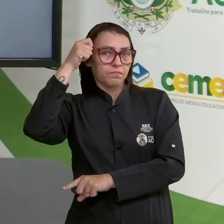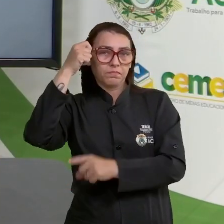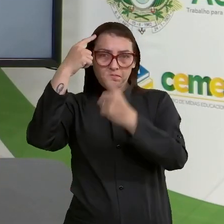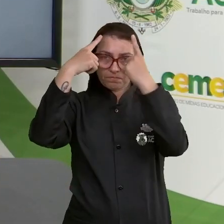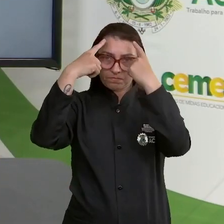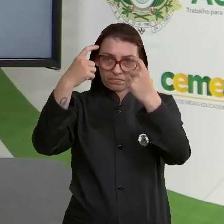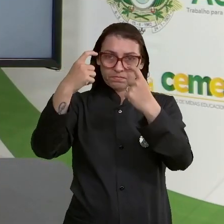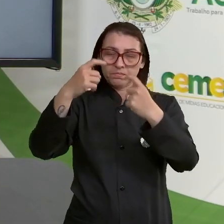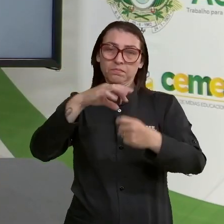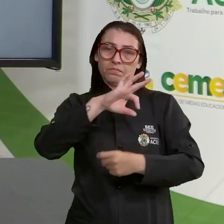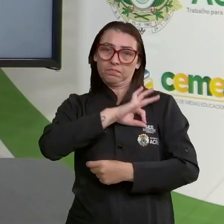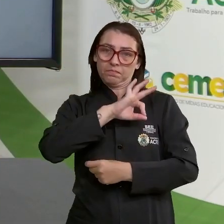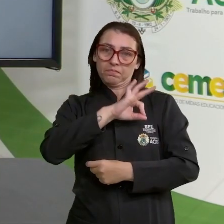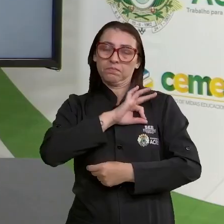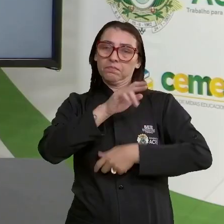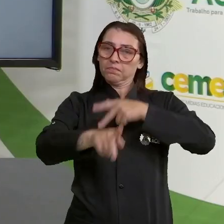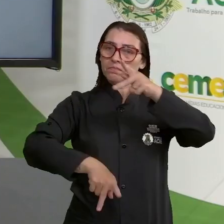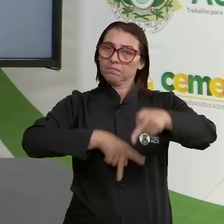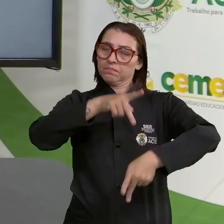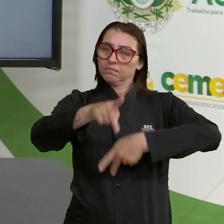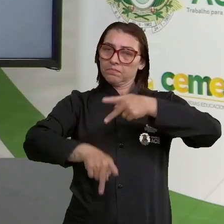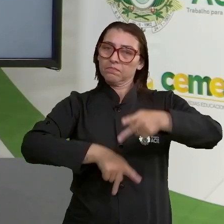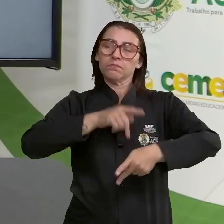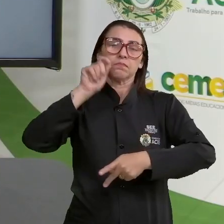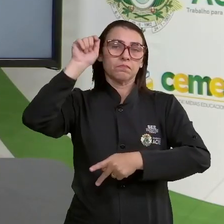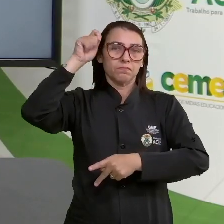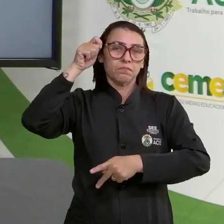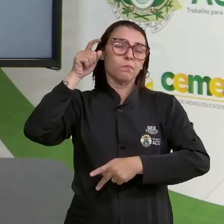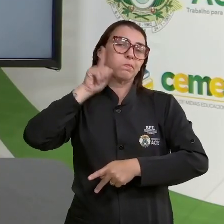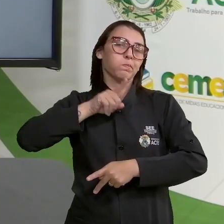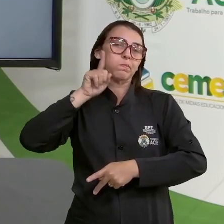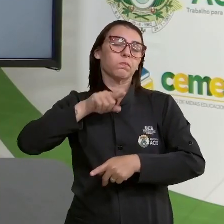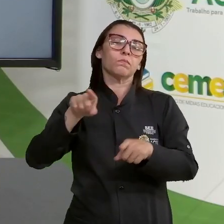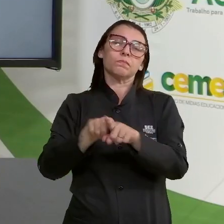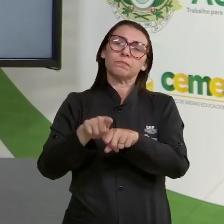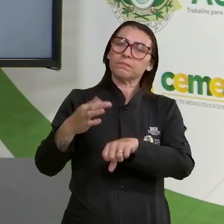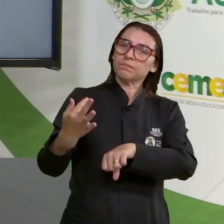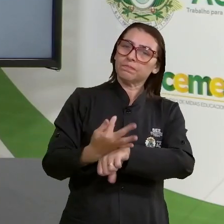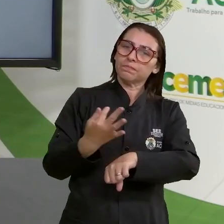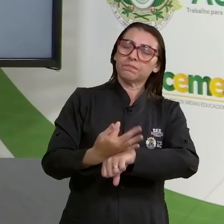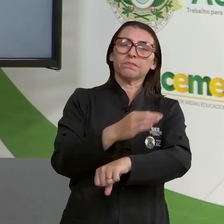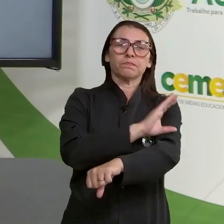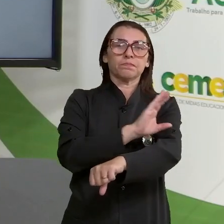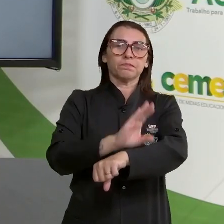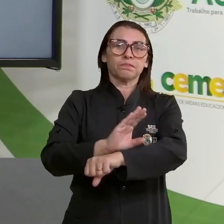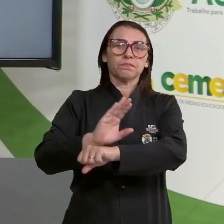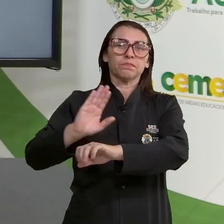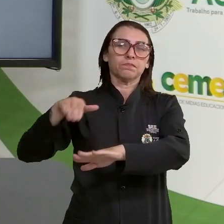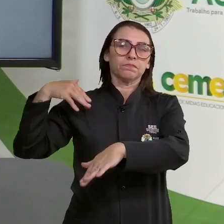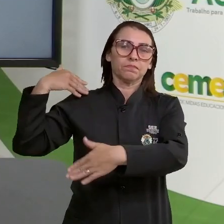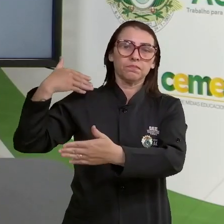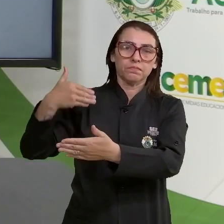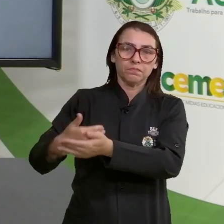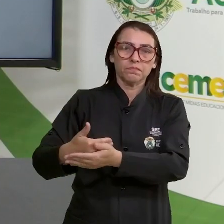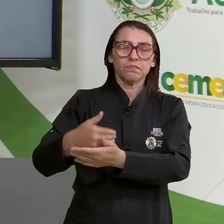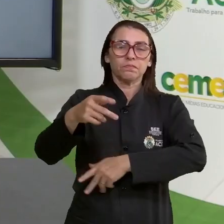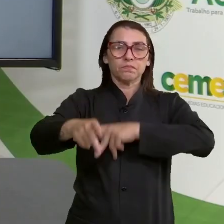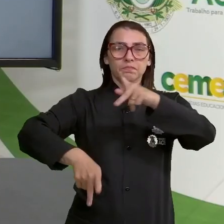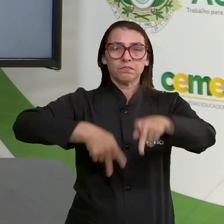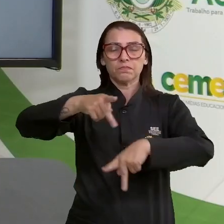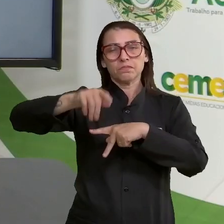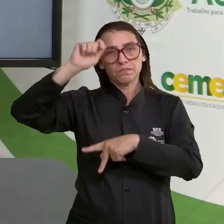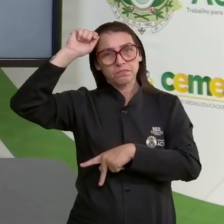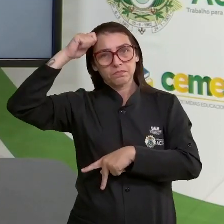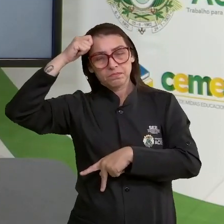violência policial contra a população negra nos Estados Unidos e a resistência cultural e ancestral do povo negro. Então, esse videoclipe